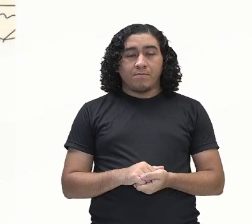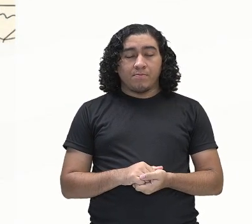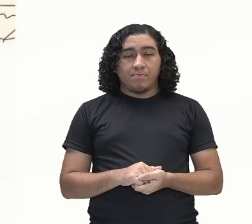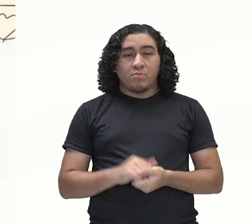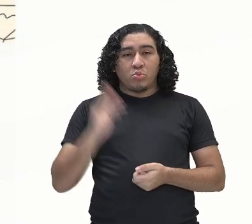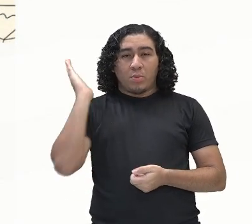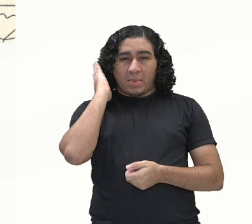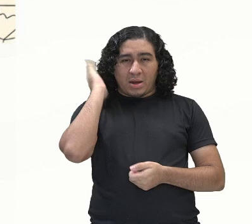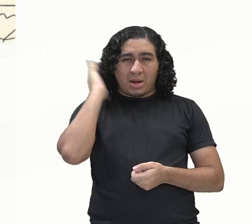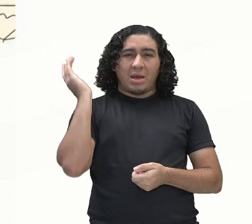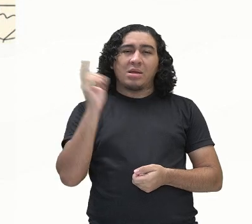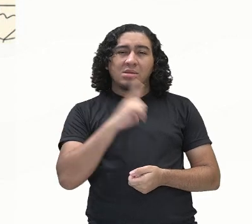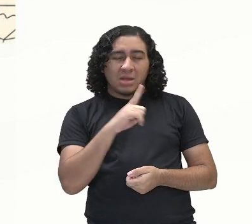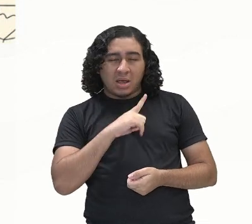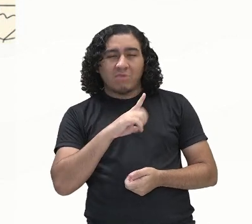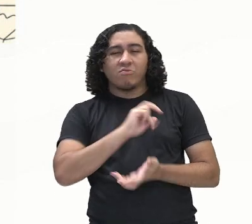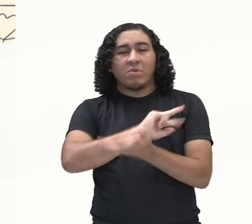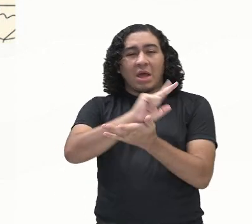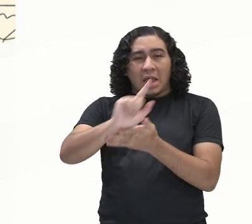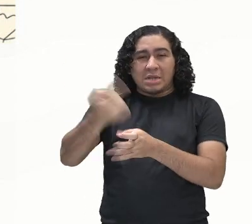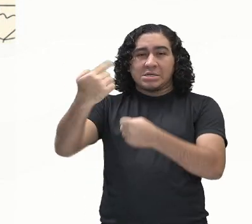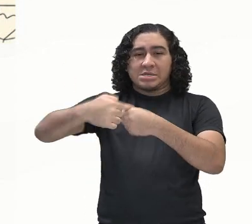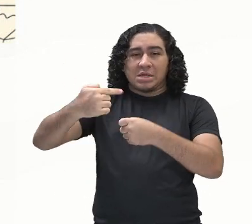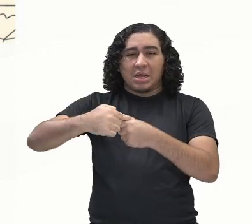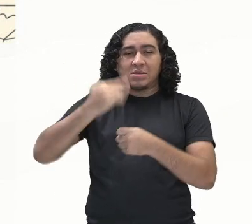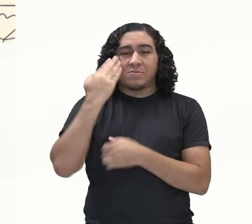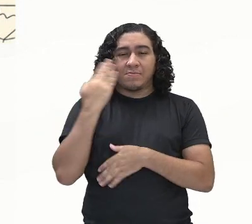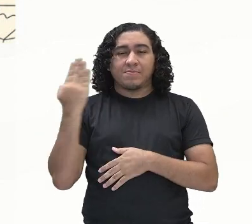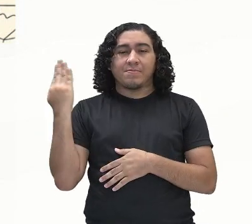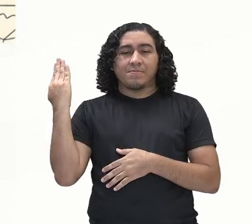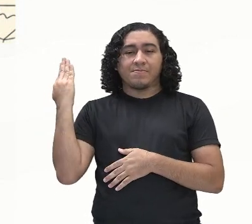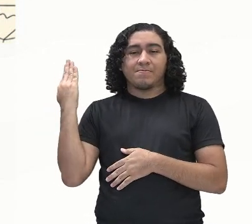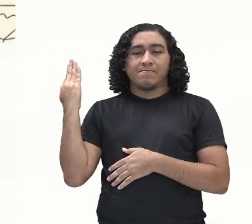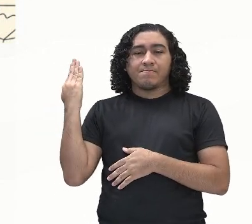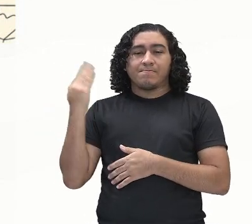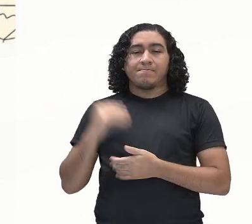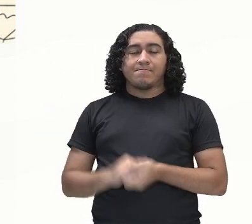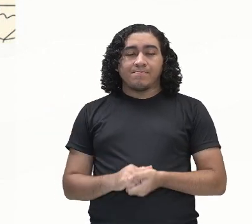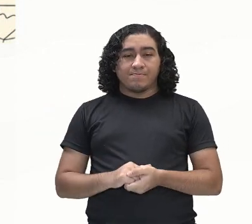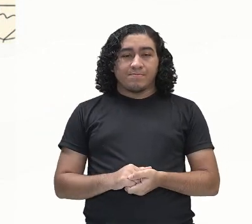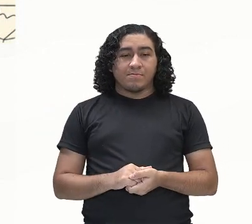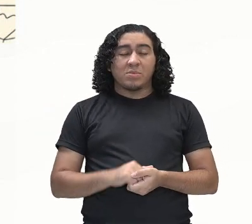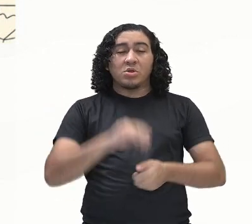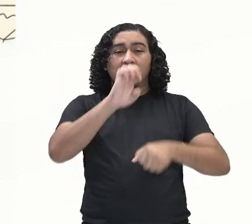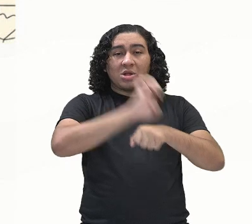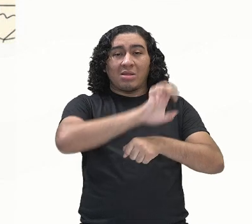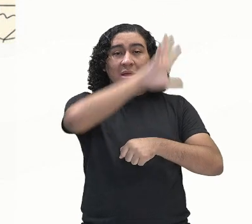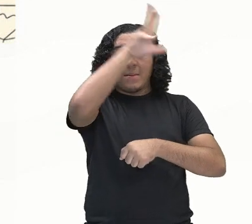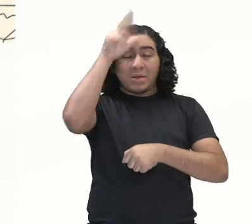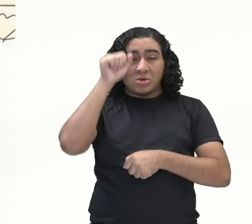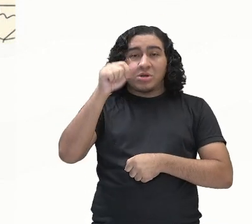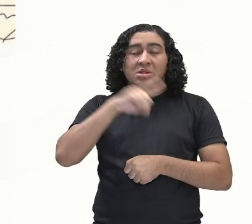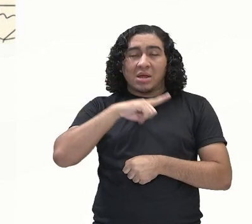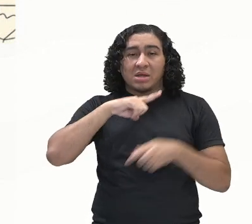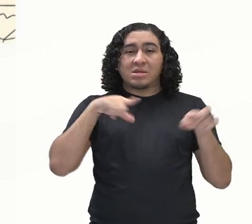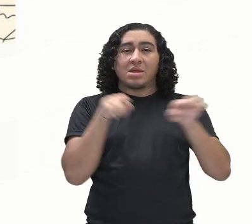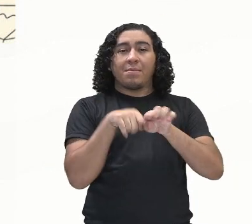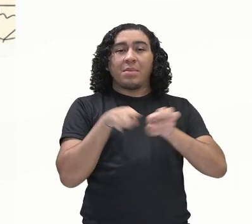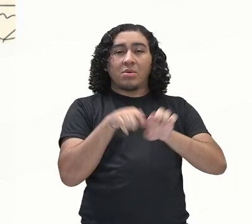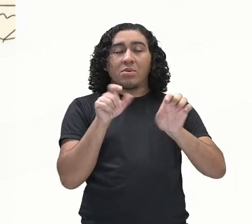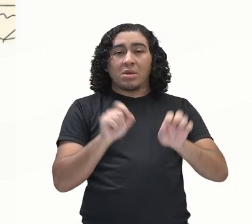ali Alenquer, Santarém, Óbidos, Faro. Já no estado do Amazonas, em destaque, a gente observa